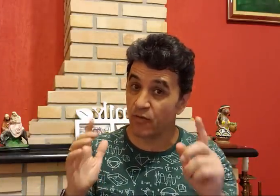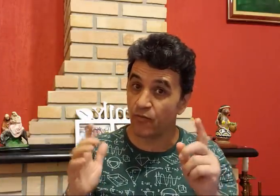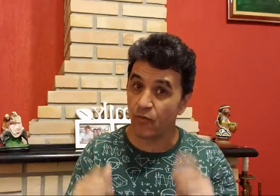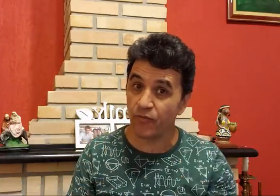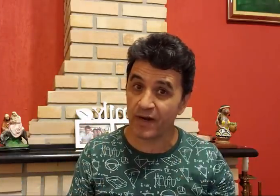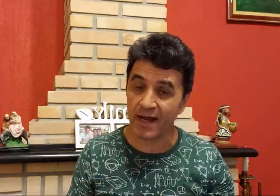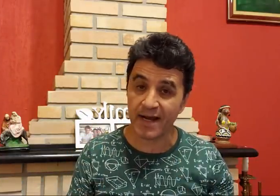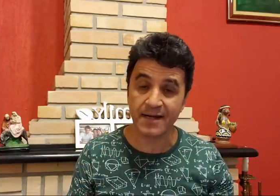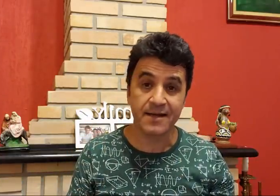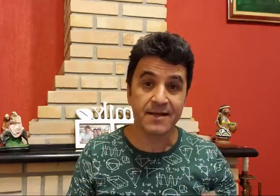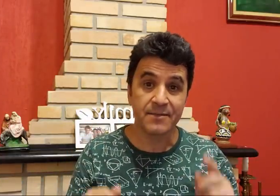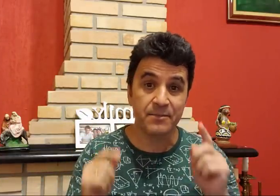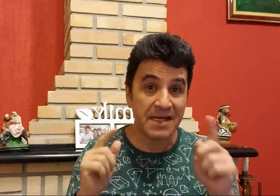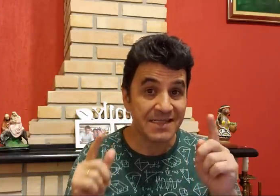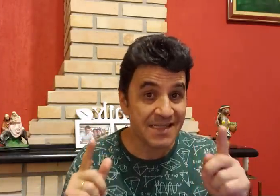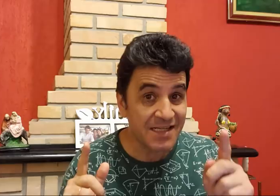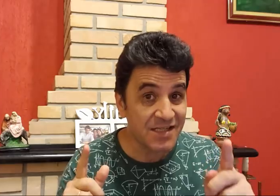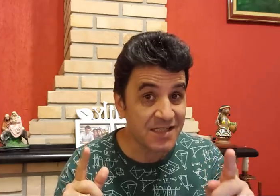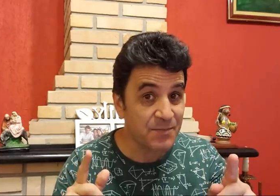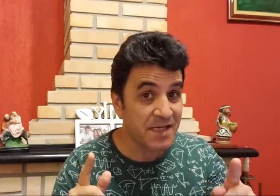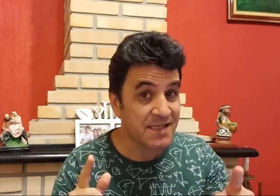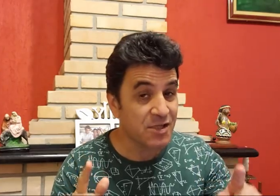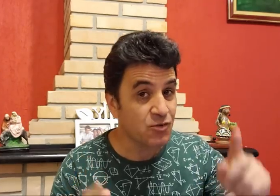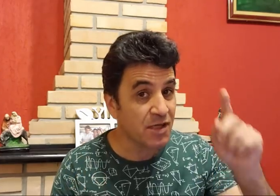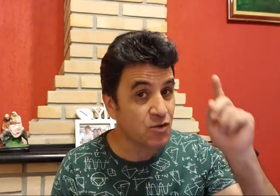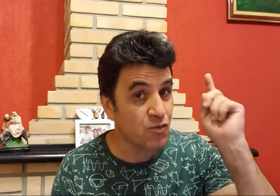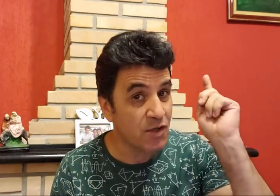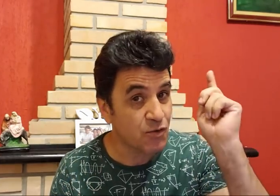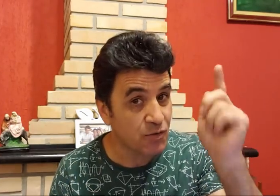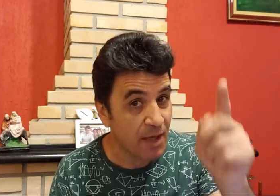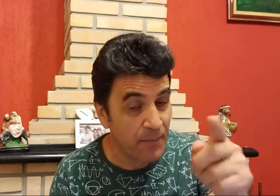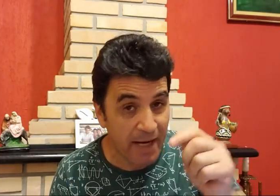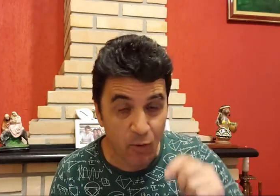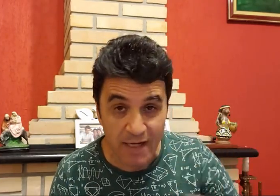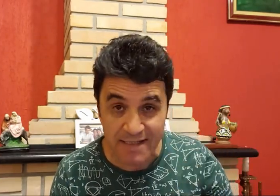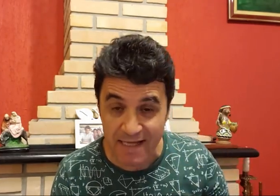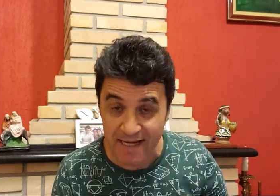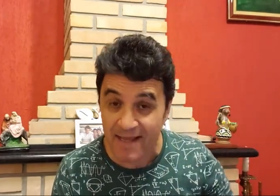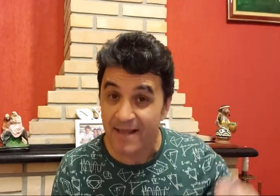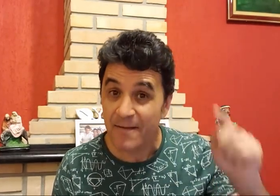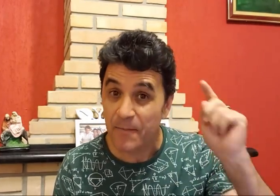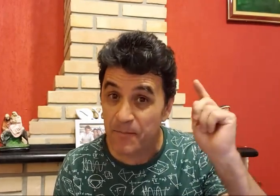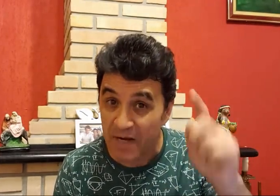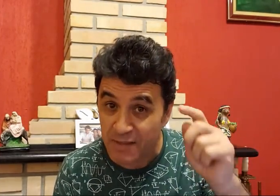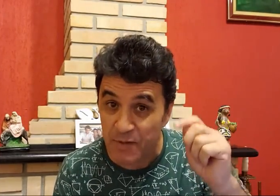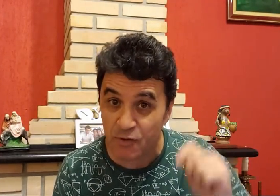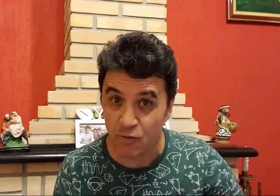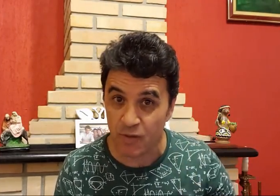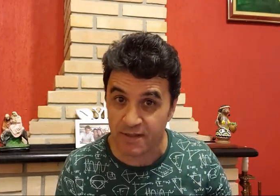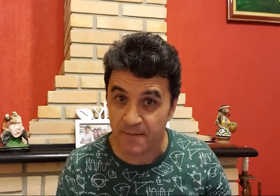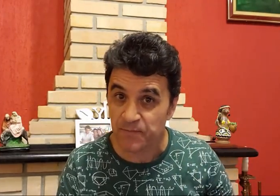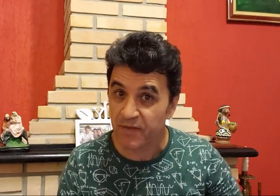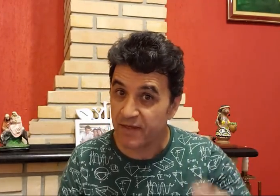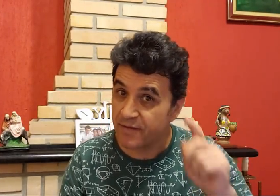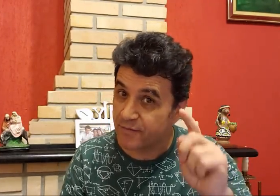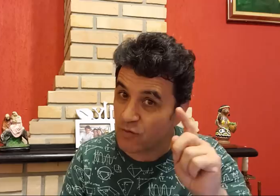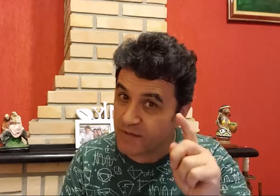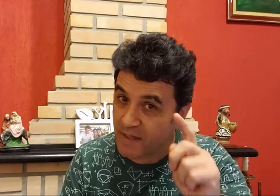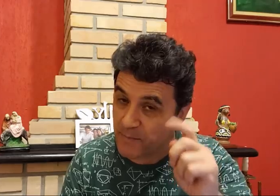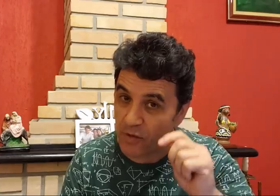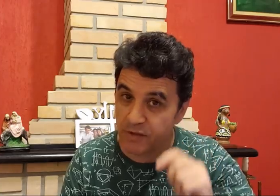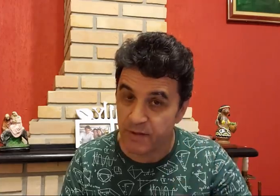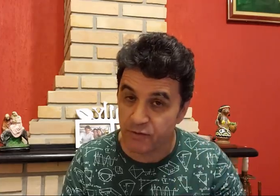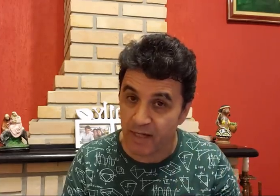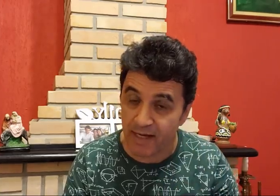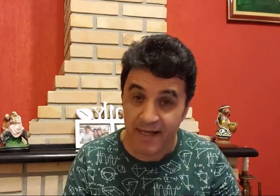isso que eu vou falar. Mas antes preciso da sua ajuda para alcançar mais pessoas. E